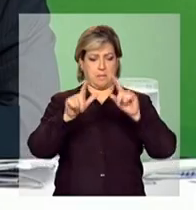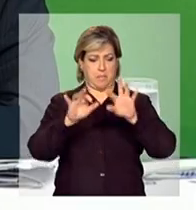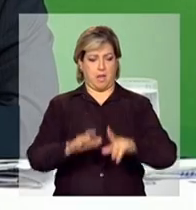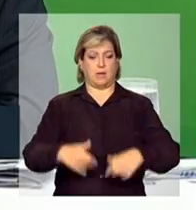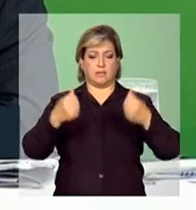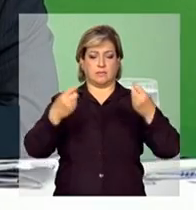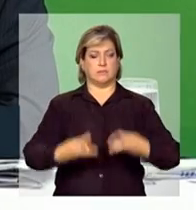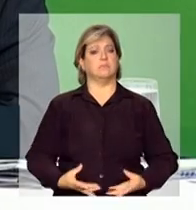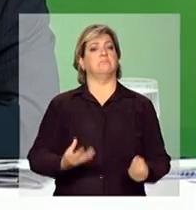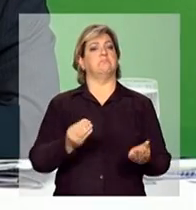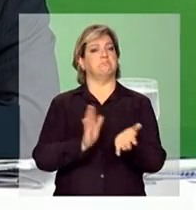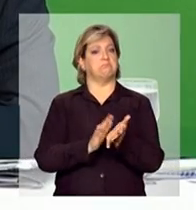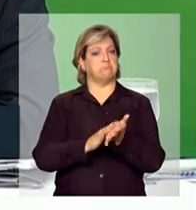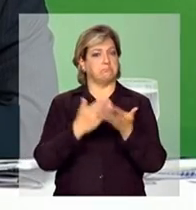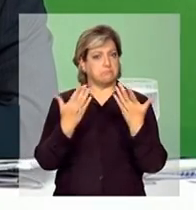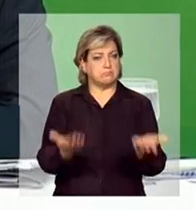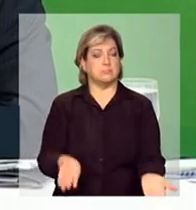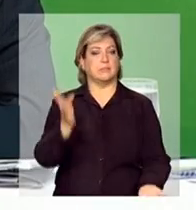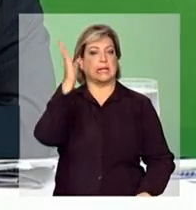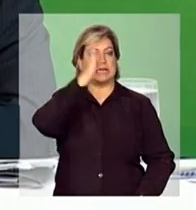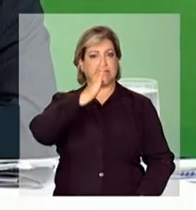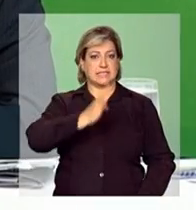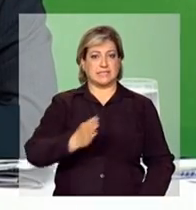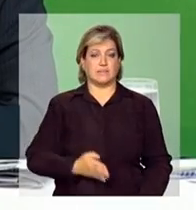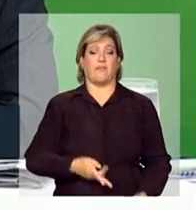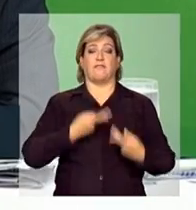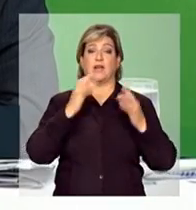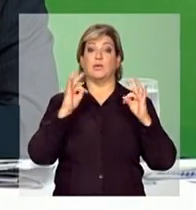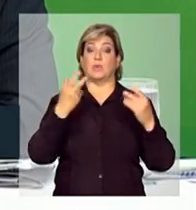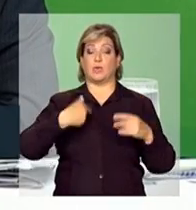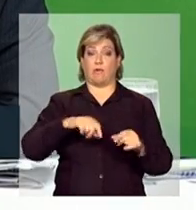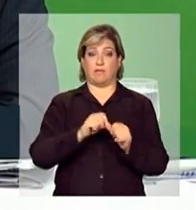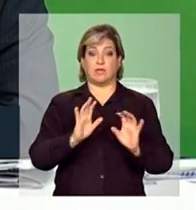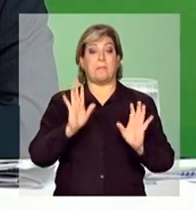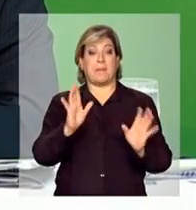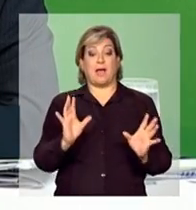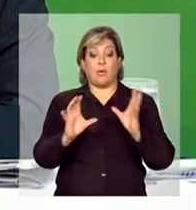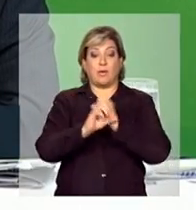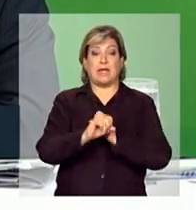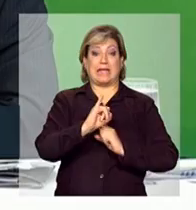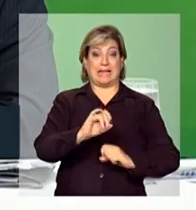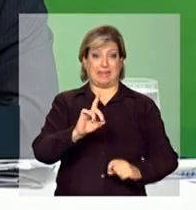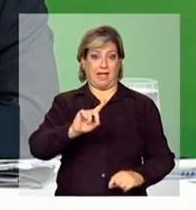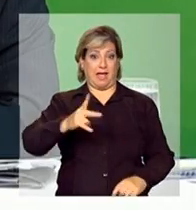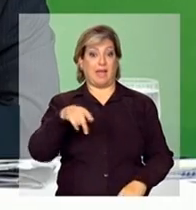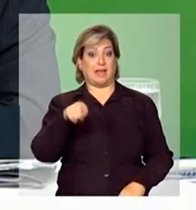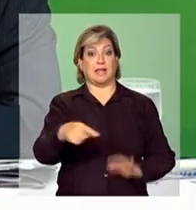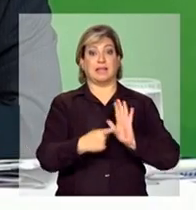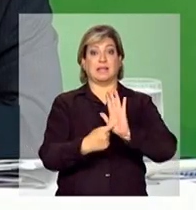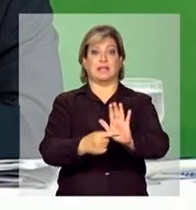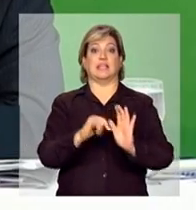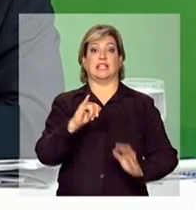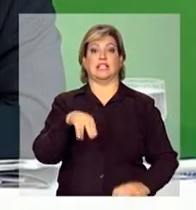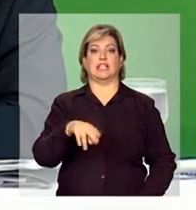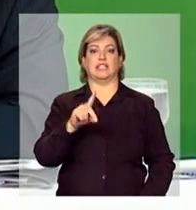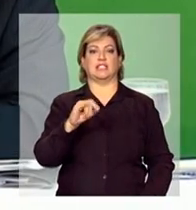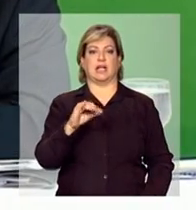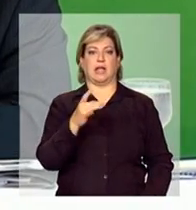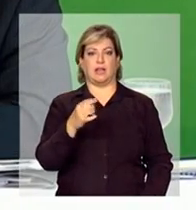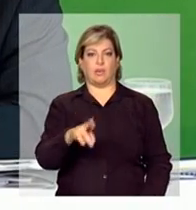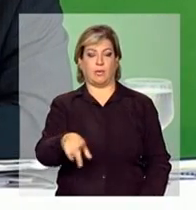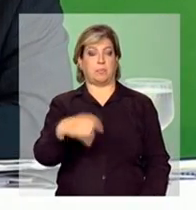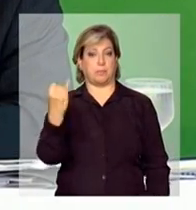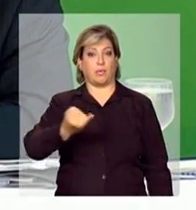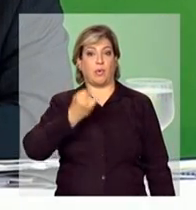análise qualitativa é muito positiva destaca tudo que nós fizemos mas no cálculo do IDH que é um indicador importante com airt acen